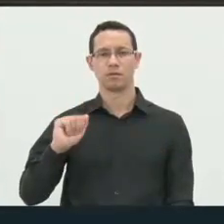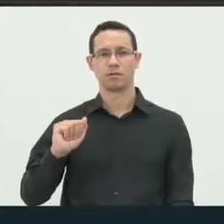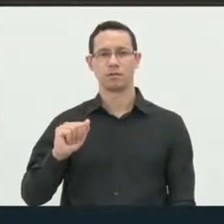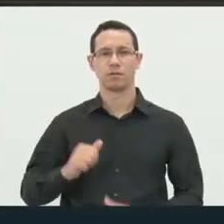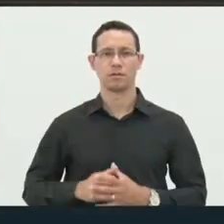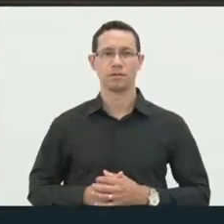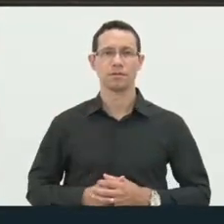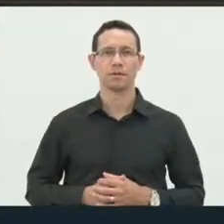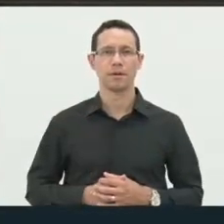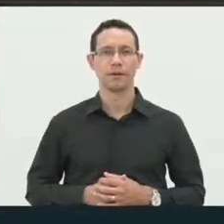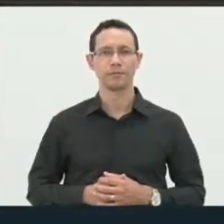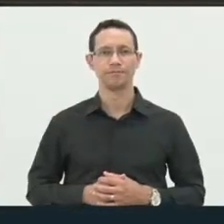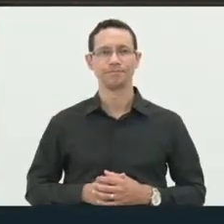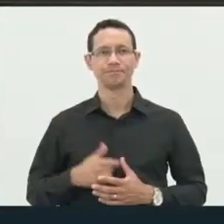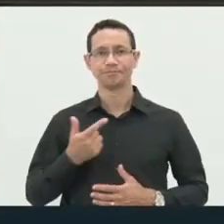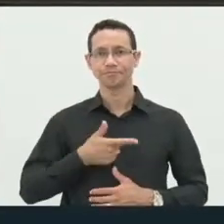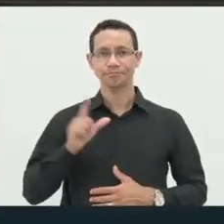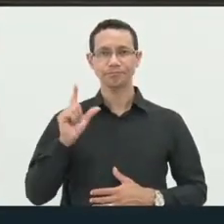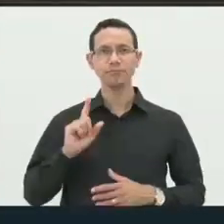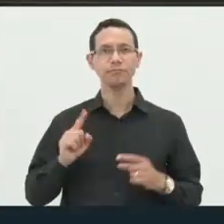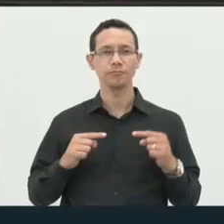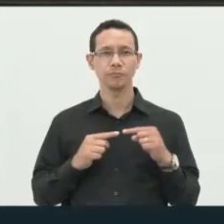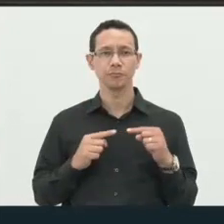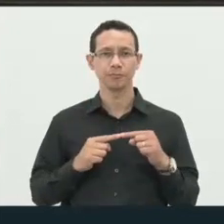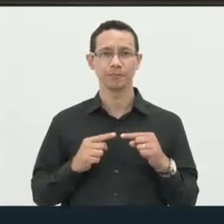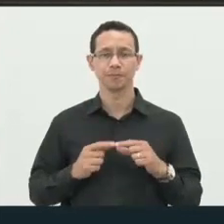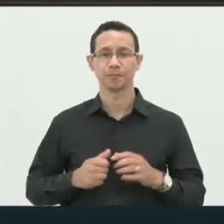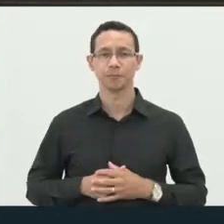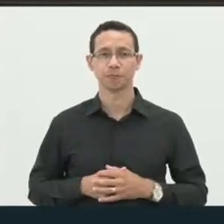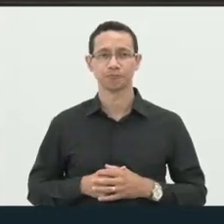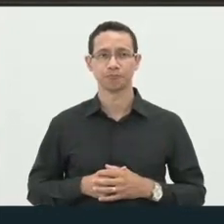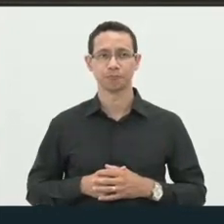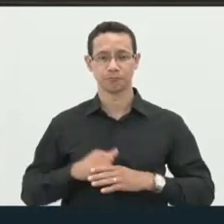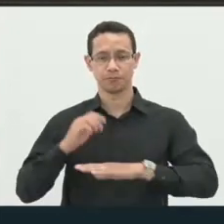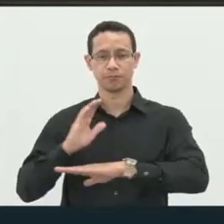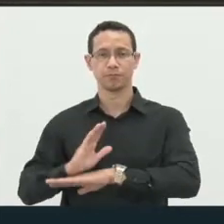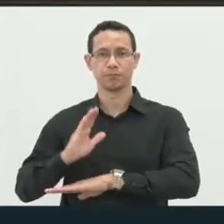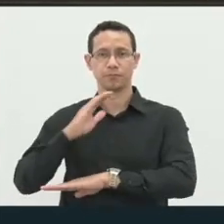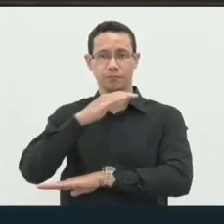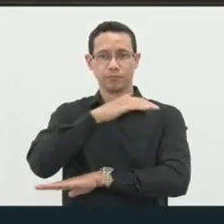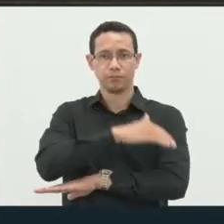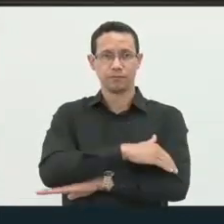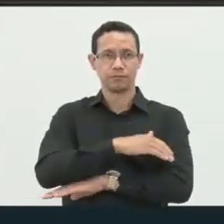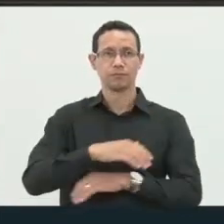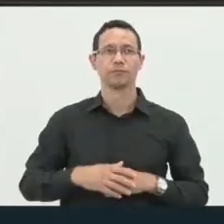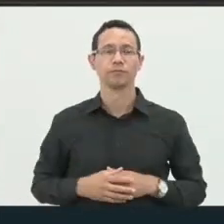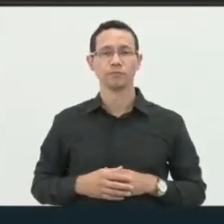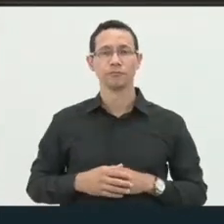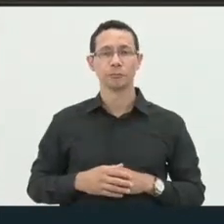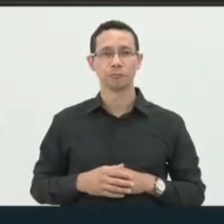vocês é com relação a ponte sobre o Rio Baquirivu